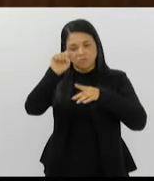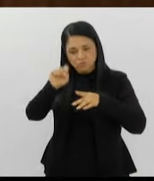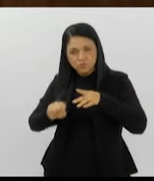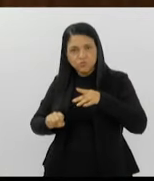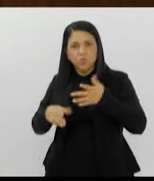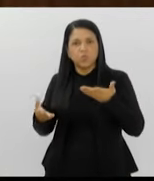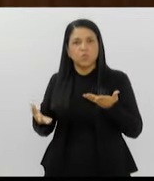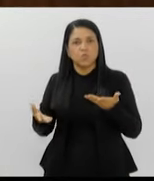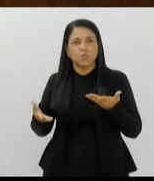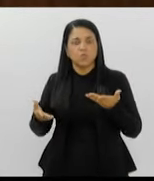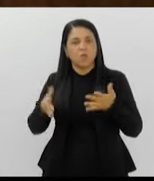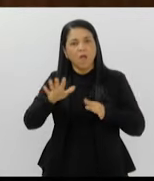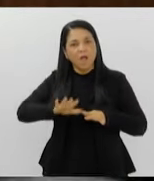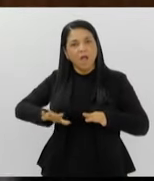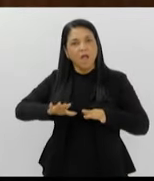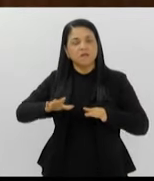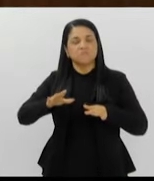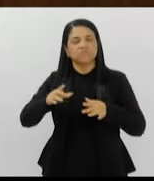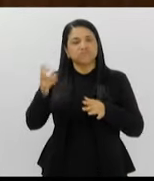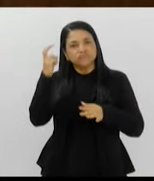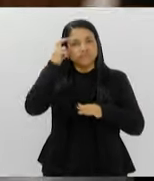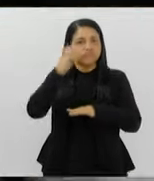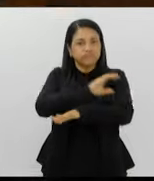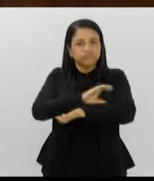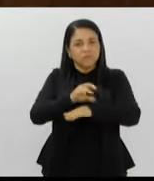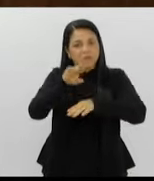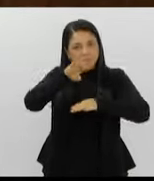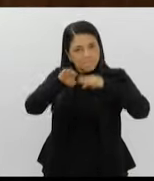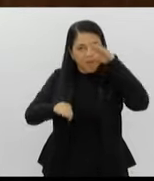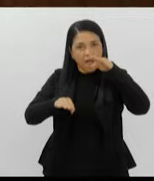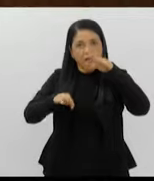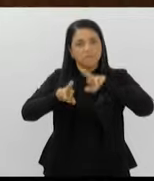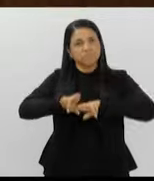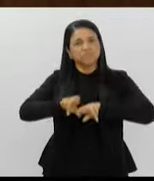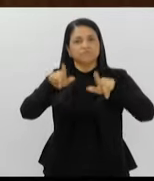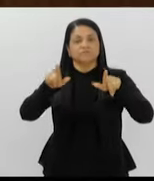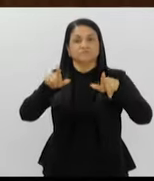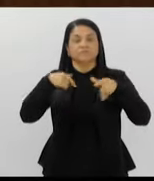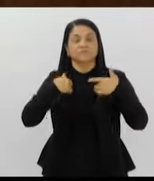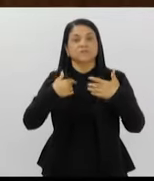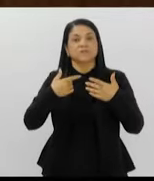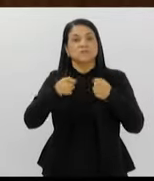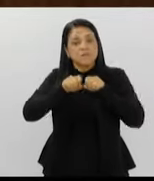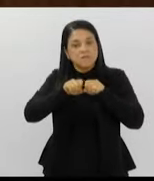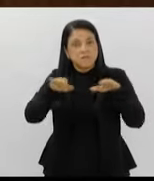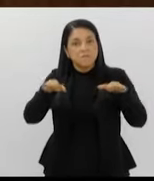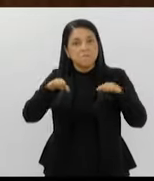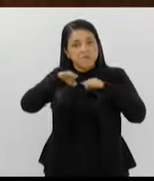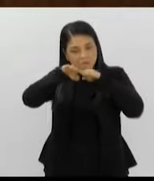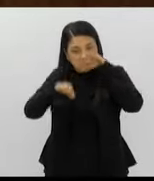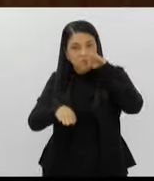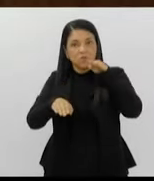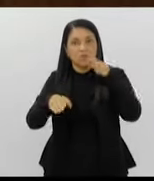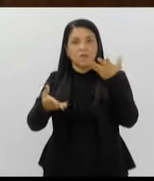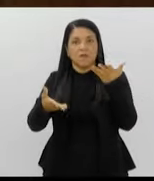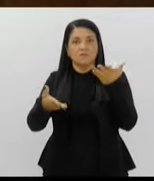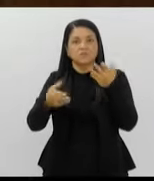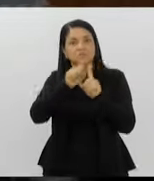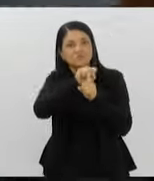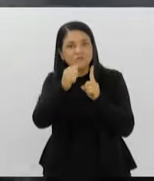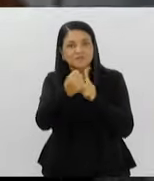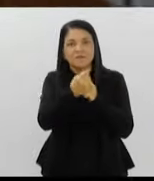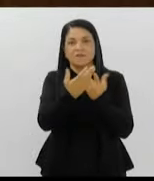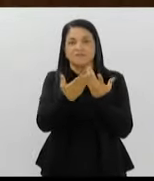desigualdade na área cultural que replica e acentua as desigualdades